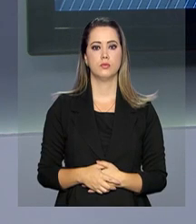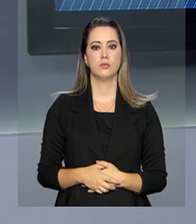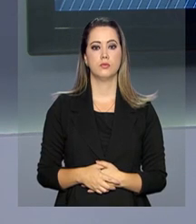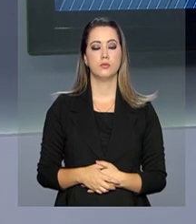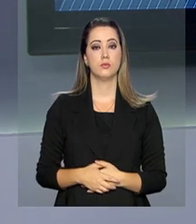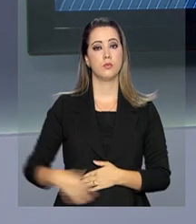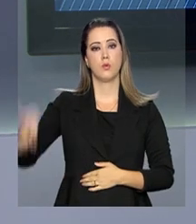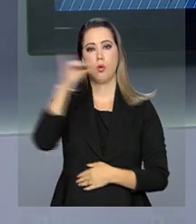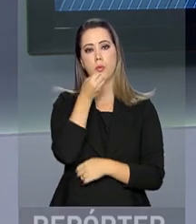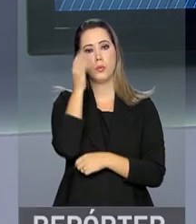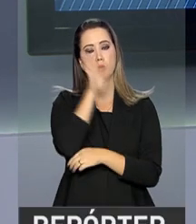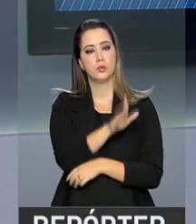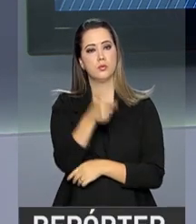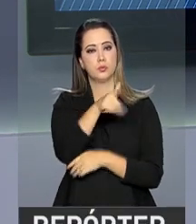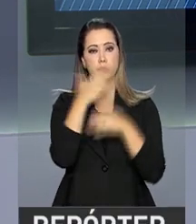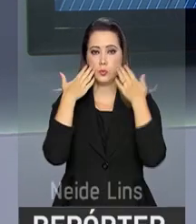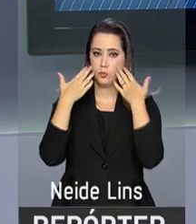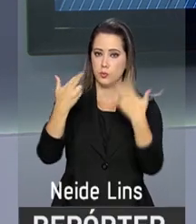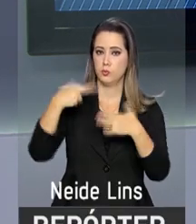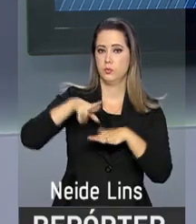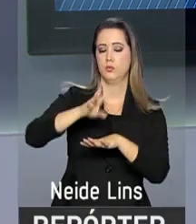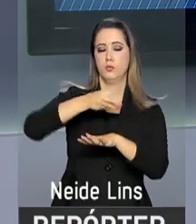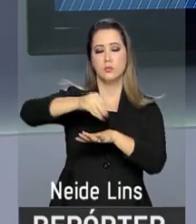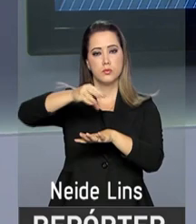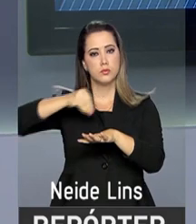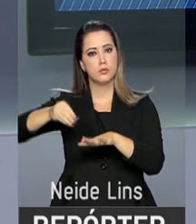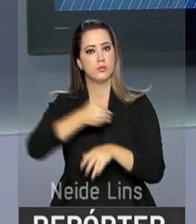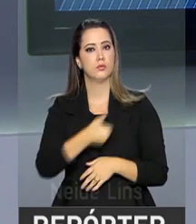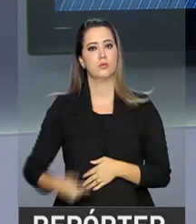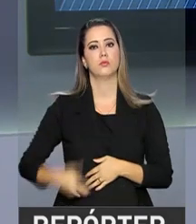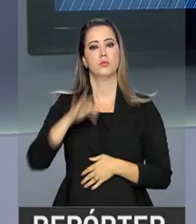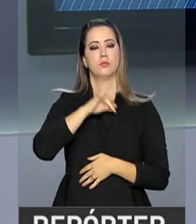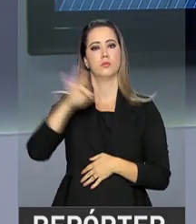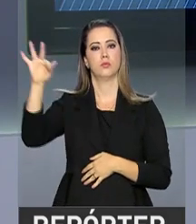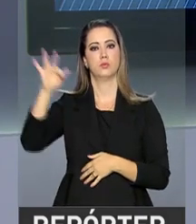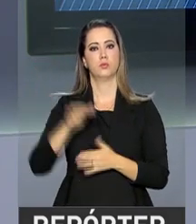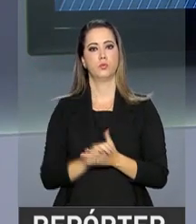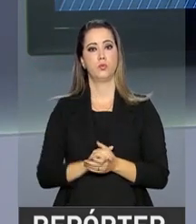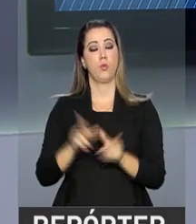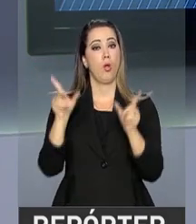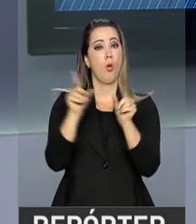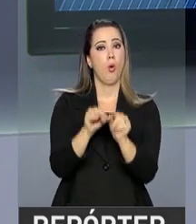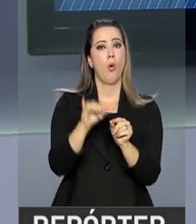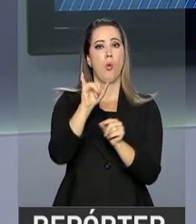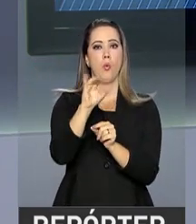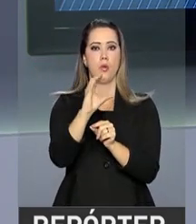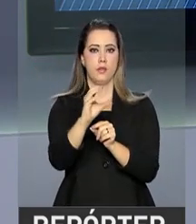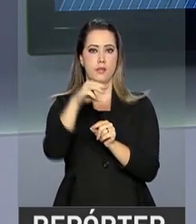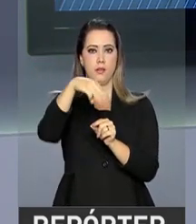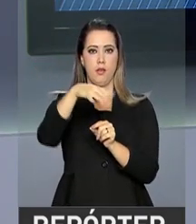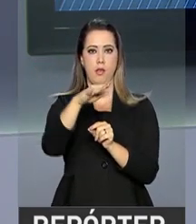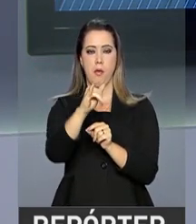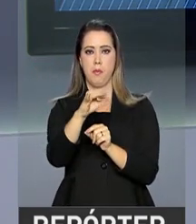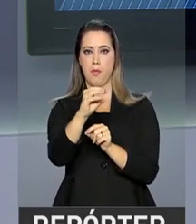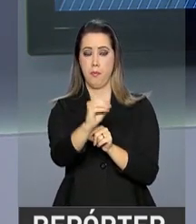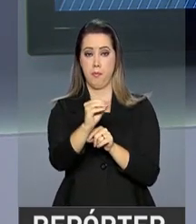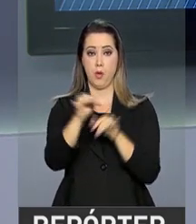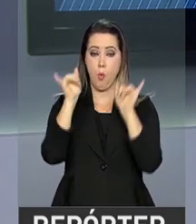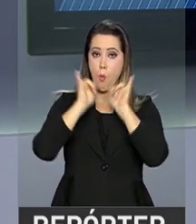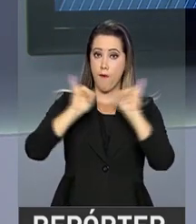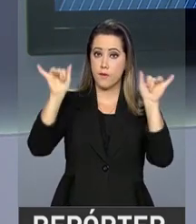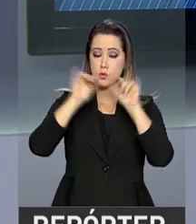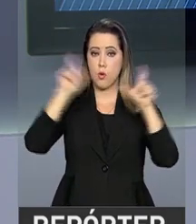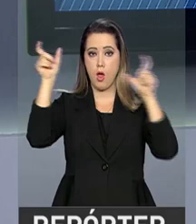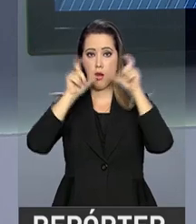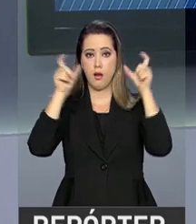olá boa tarde no ar repórter e br com as notícias do governo federal o icm bio emitiu um alerta recomendando a